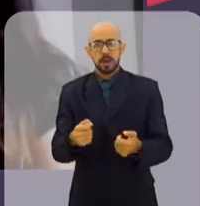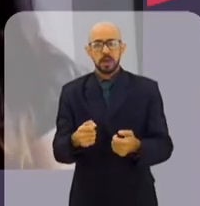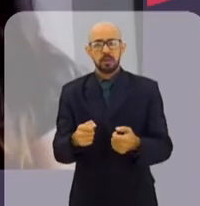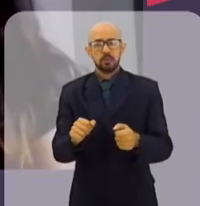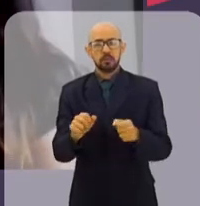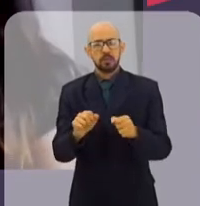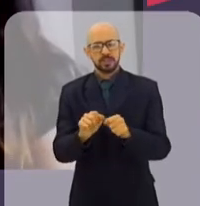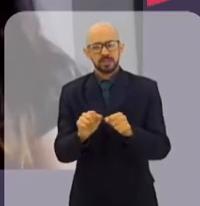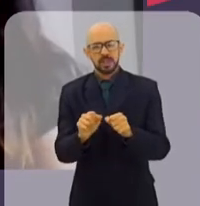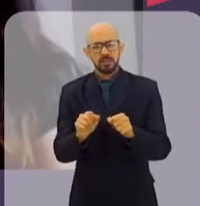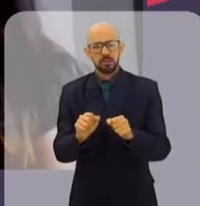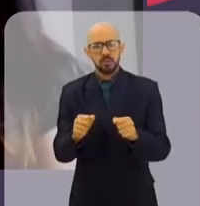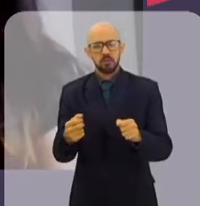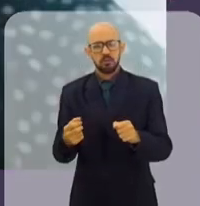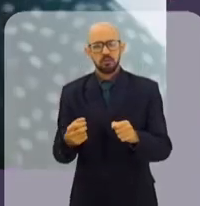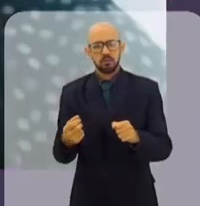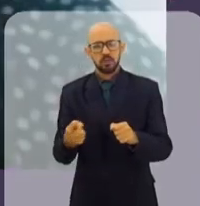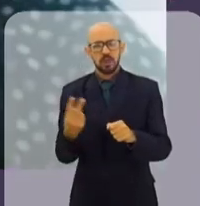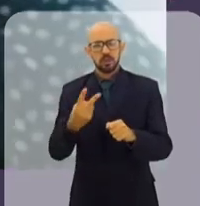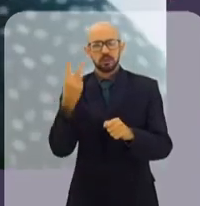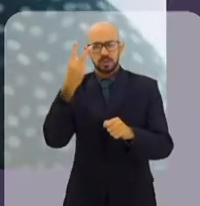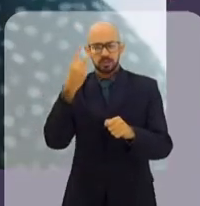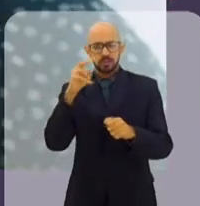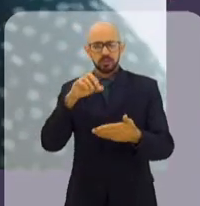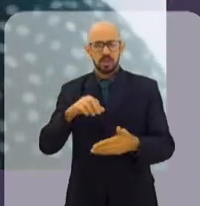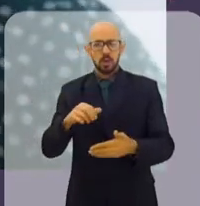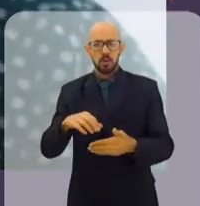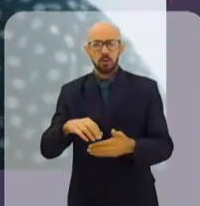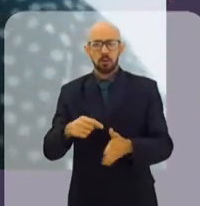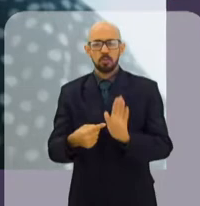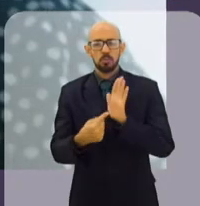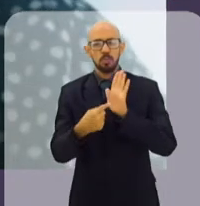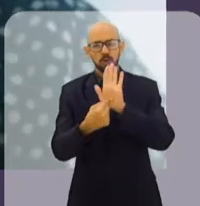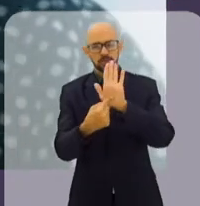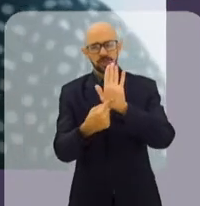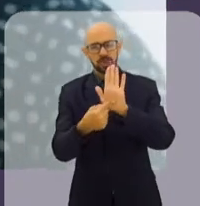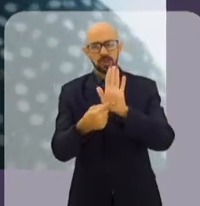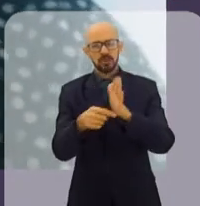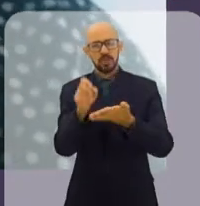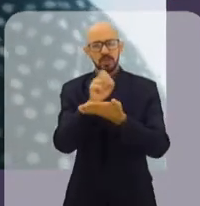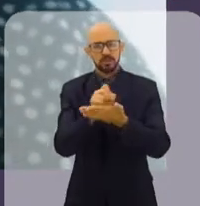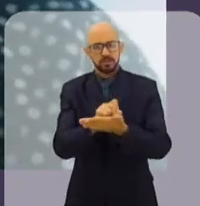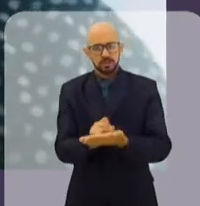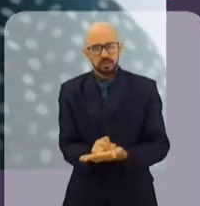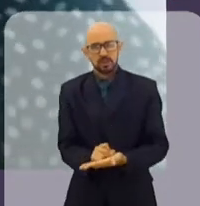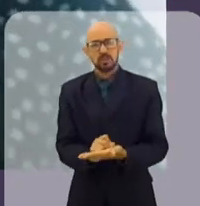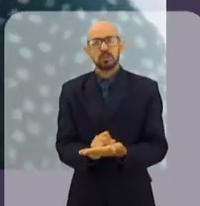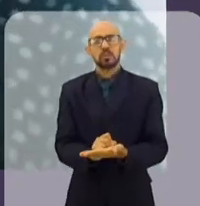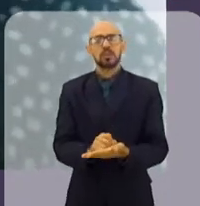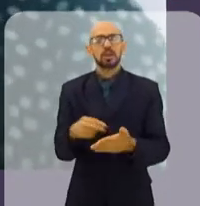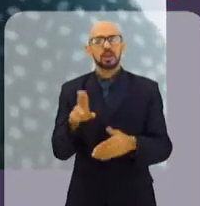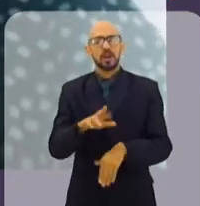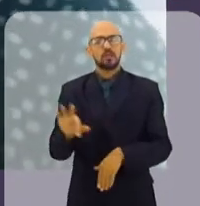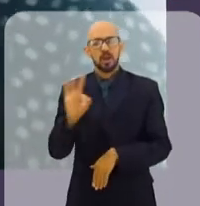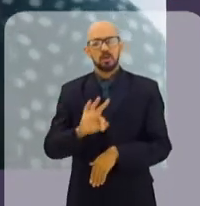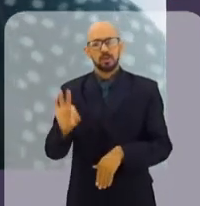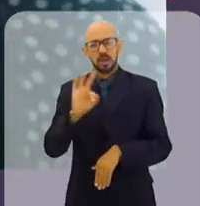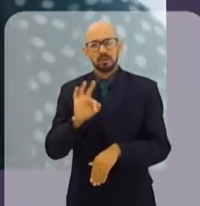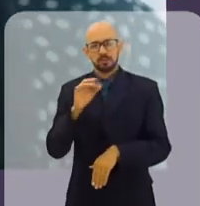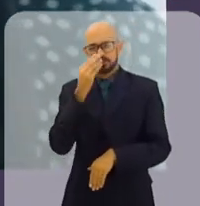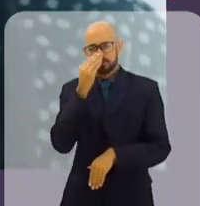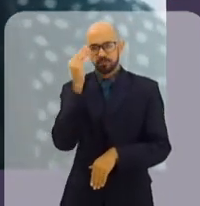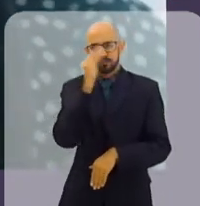valorizando a cultura africana, dando destaque à produção que a academia acaba